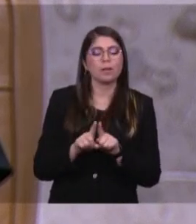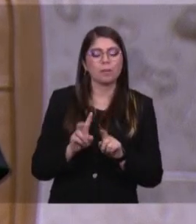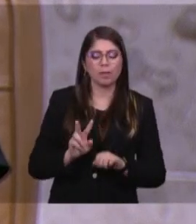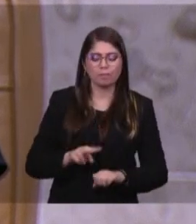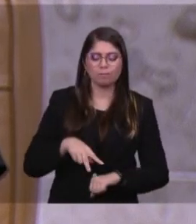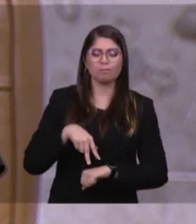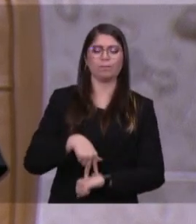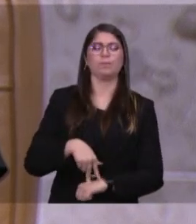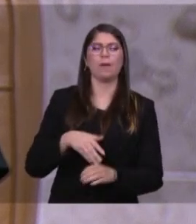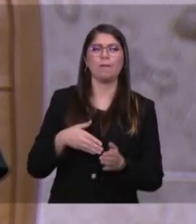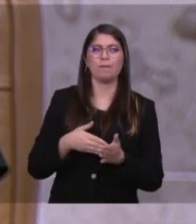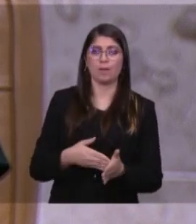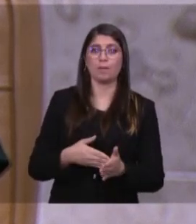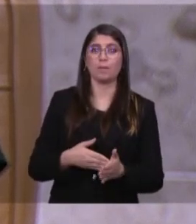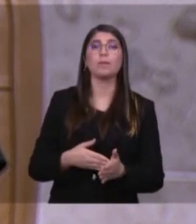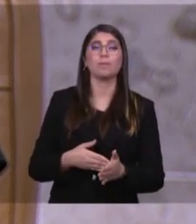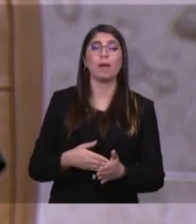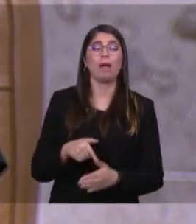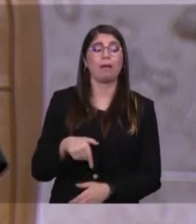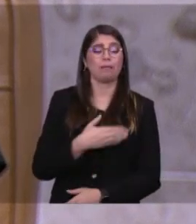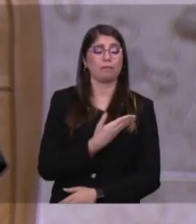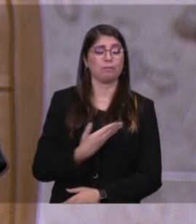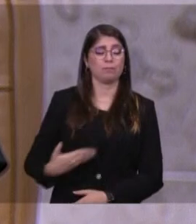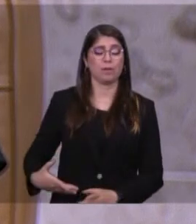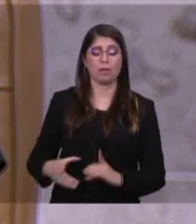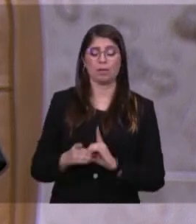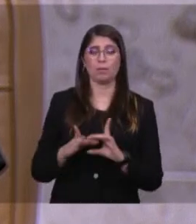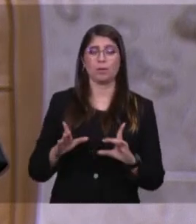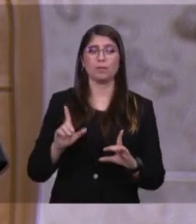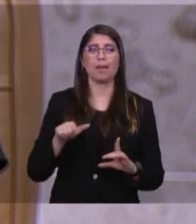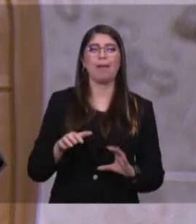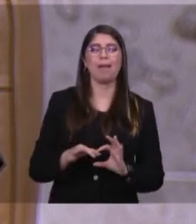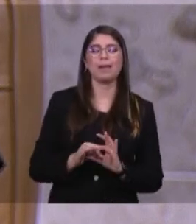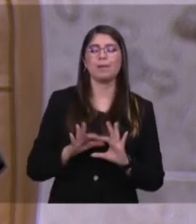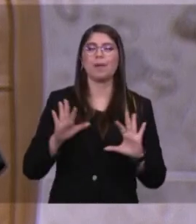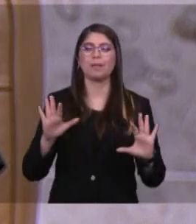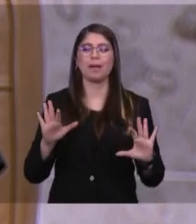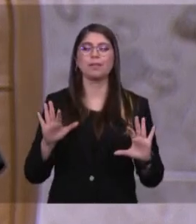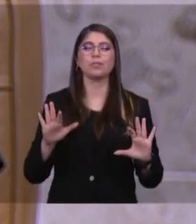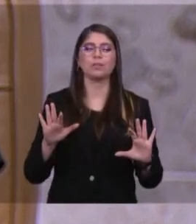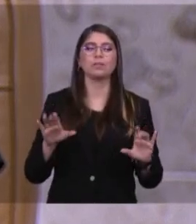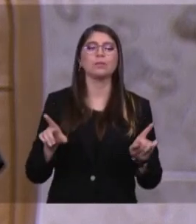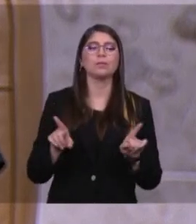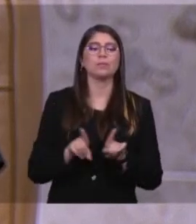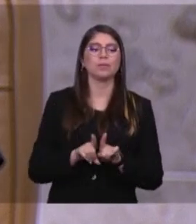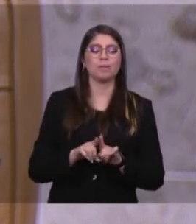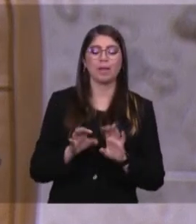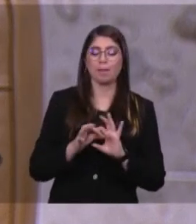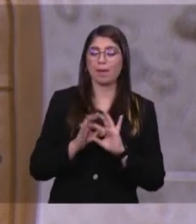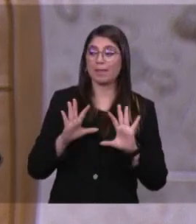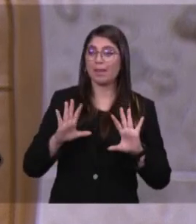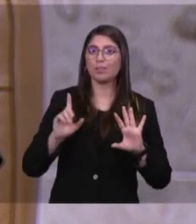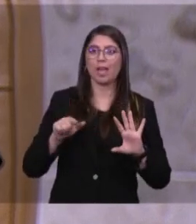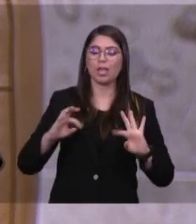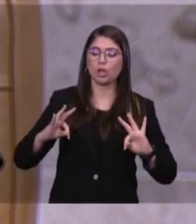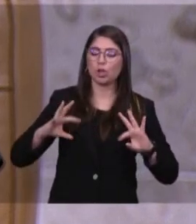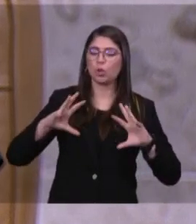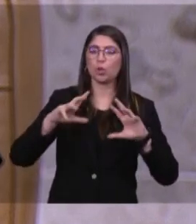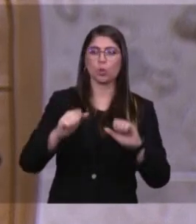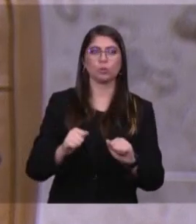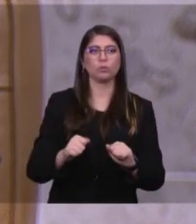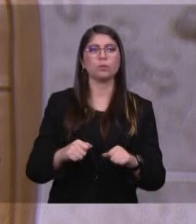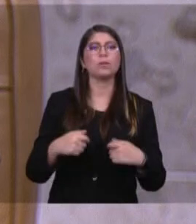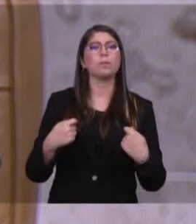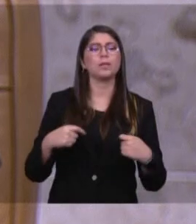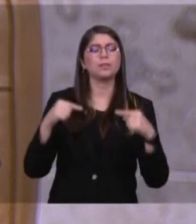pé. Numa república, a liberdade é a igual liberdade de todos. Avançar no